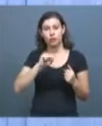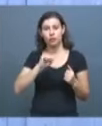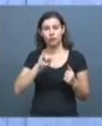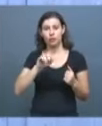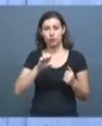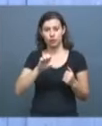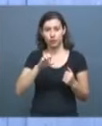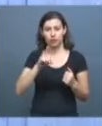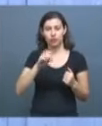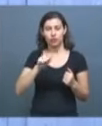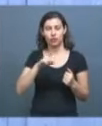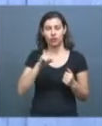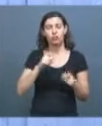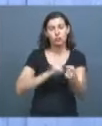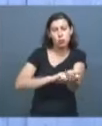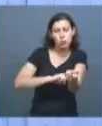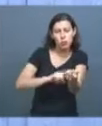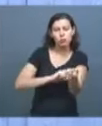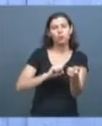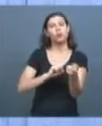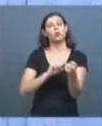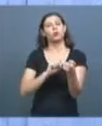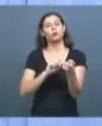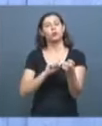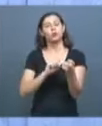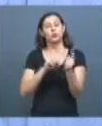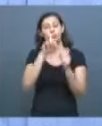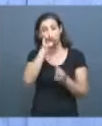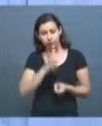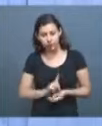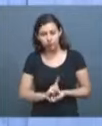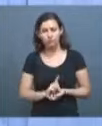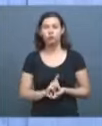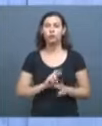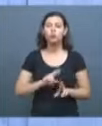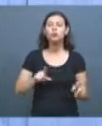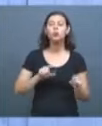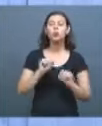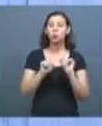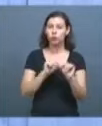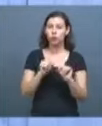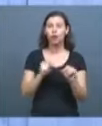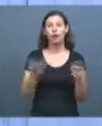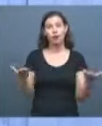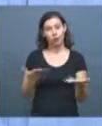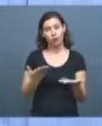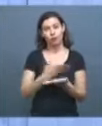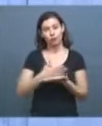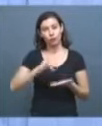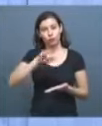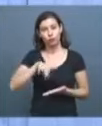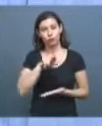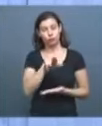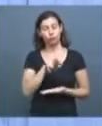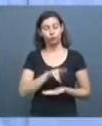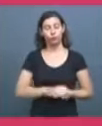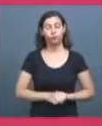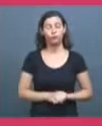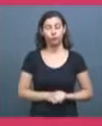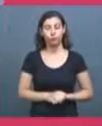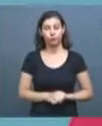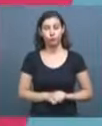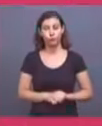e depressão? Essas e outras questões você confere a partir de agora no Jornal da UFO.